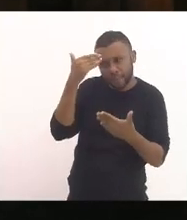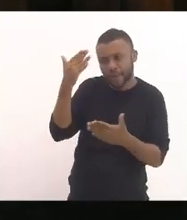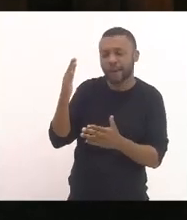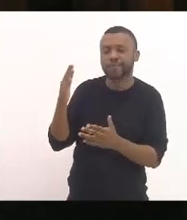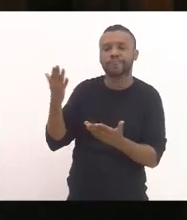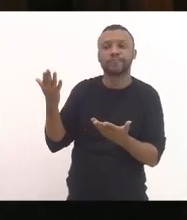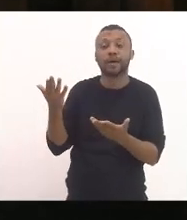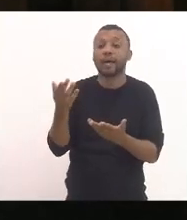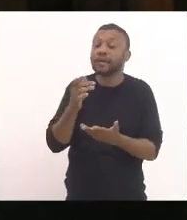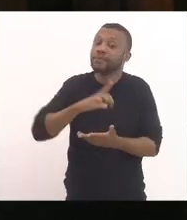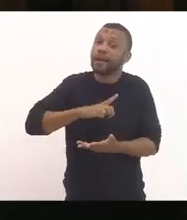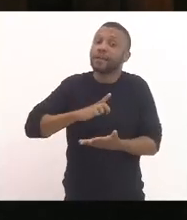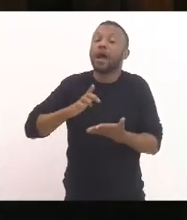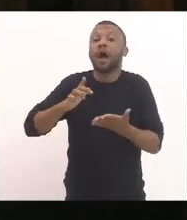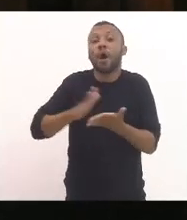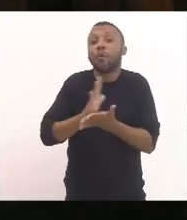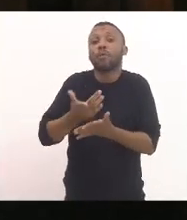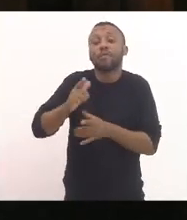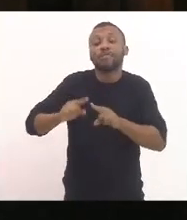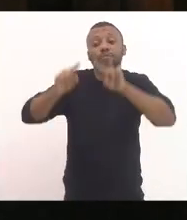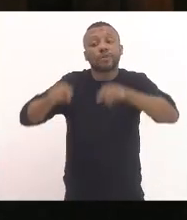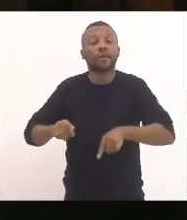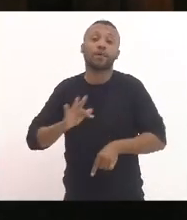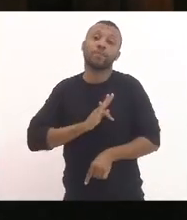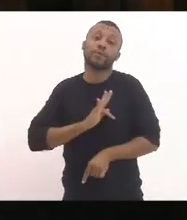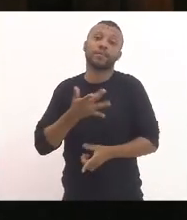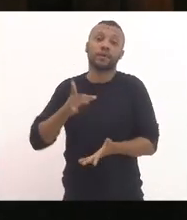o senhor que fosse alguém da casa